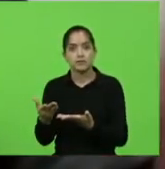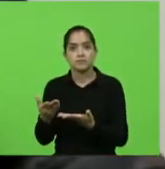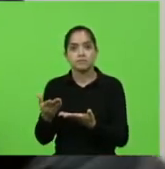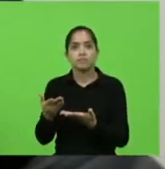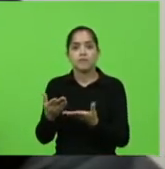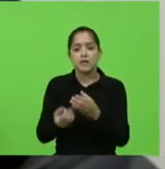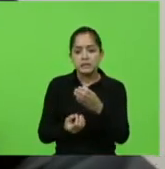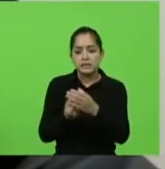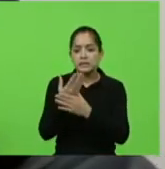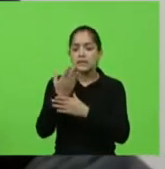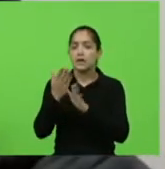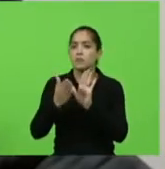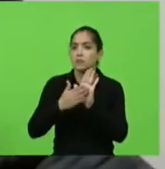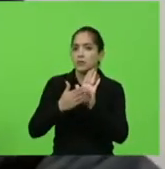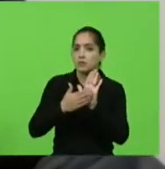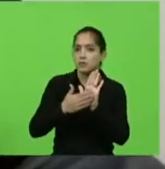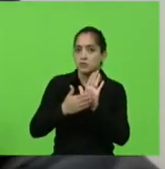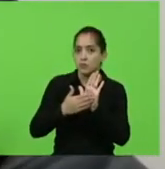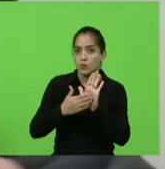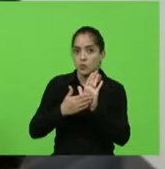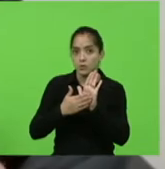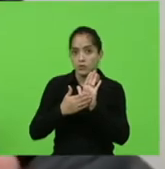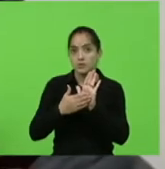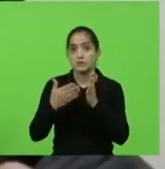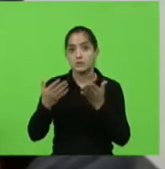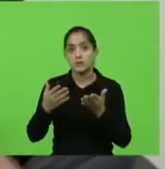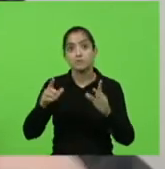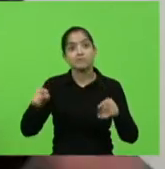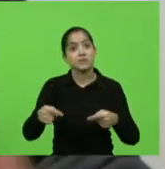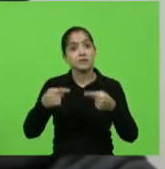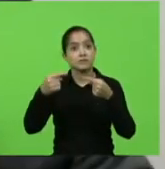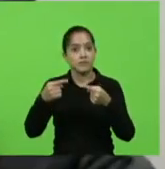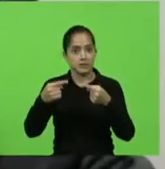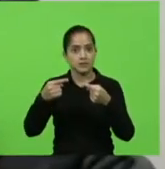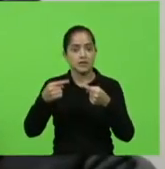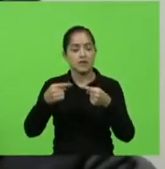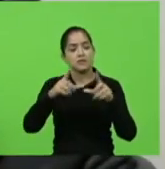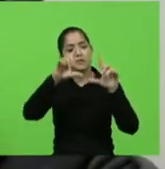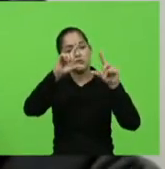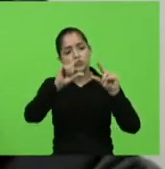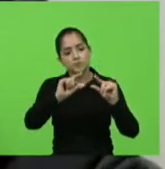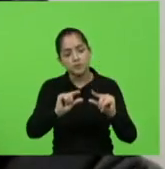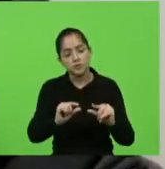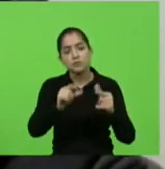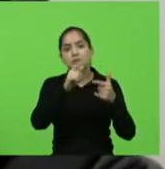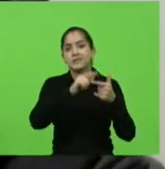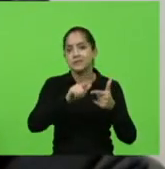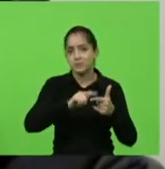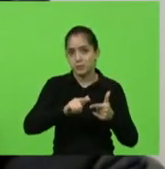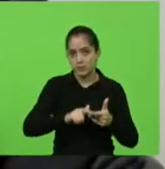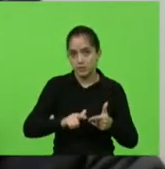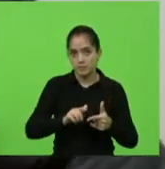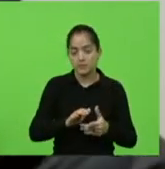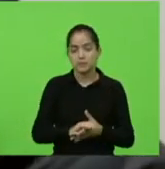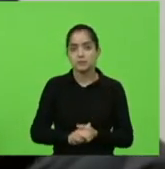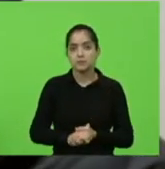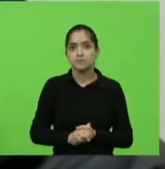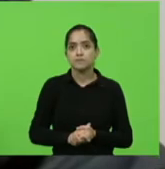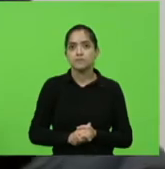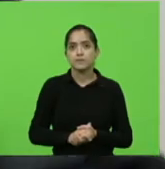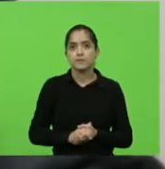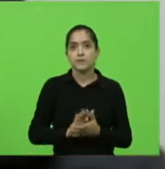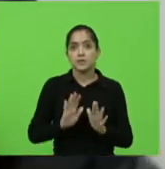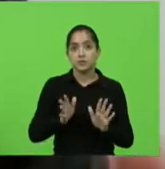criar ações para que a gente possa amenizar toda essa situação, né? Tenho